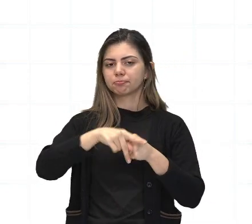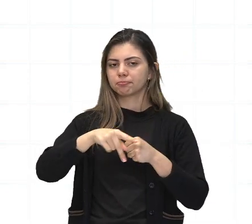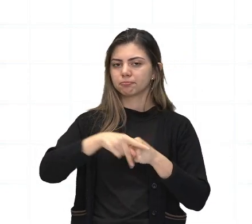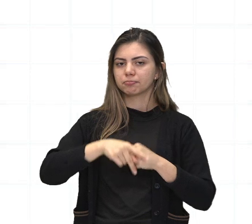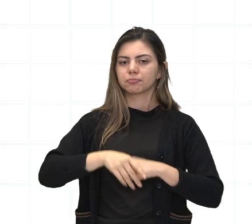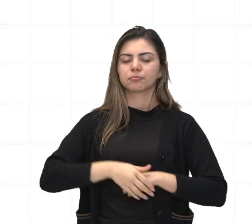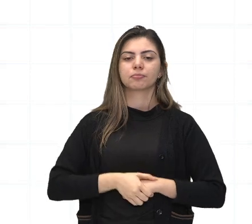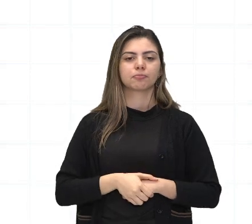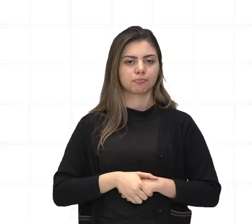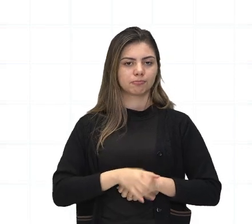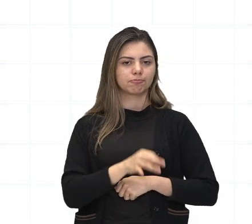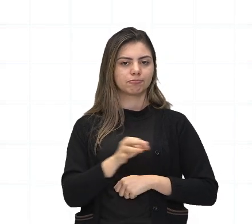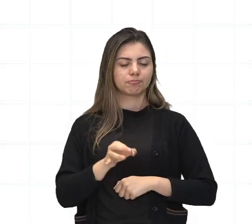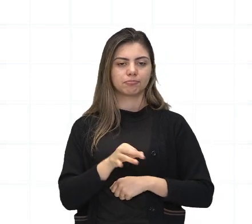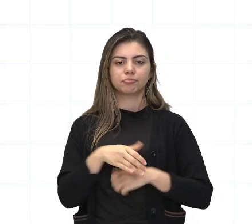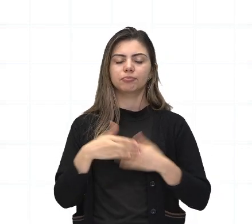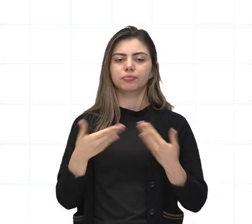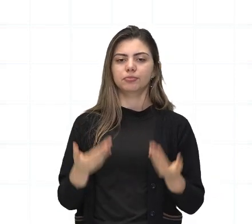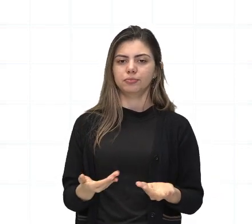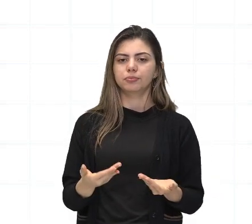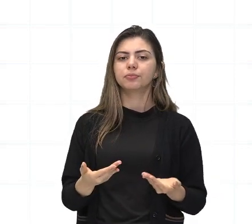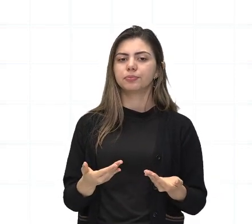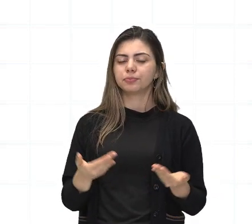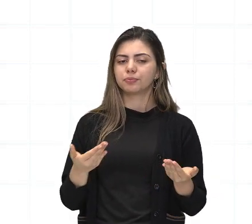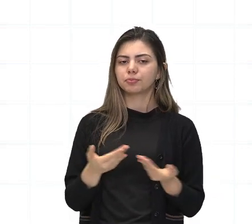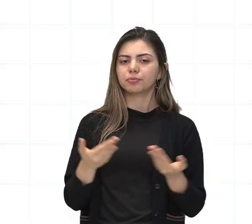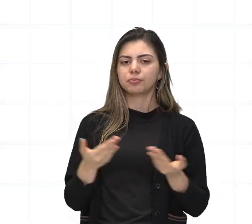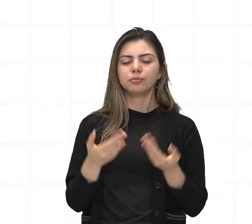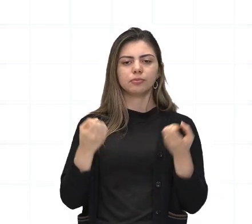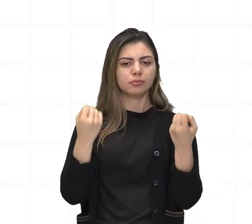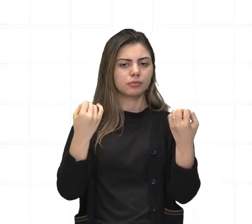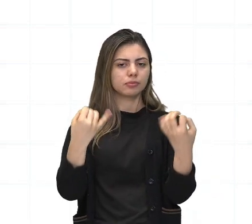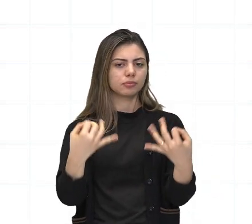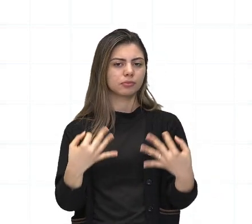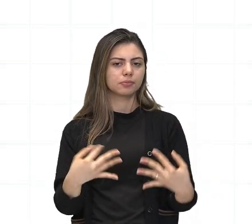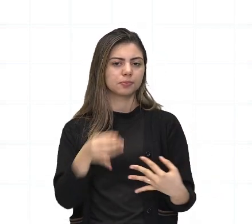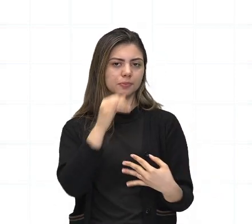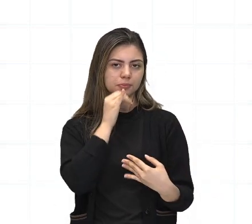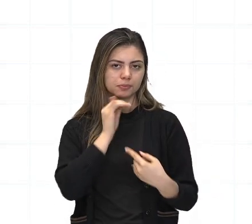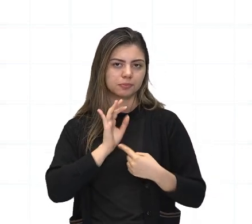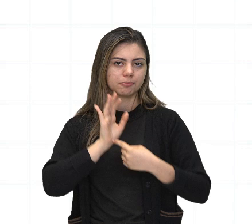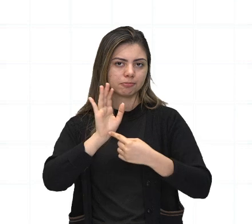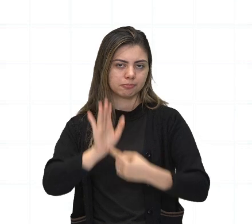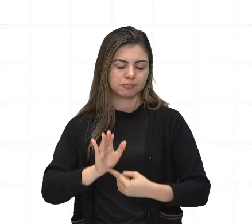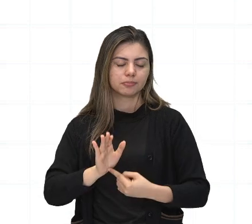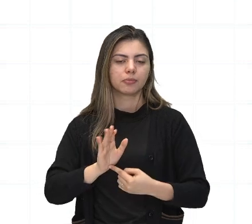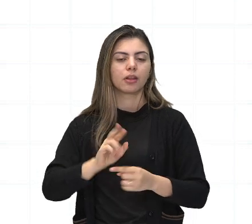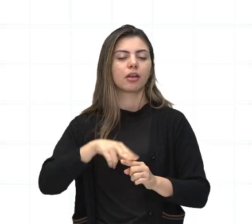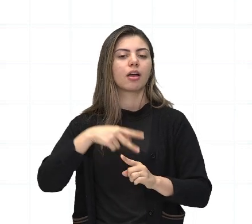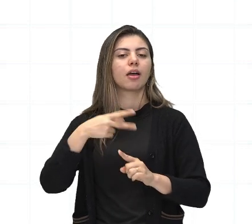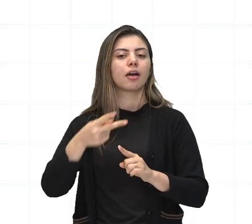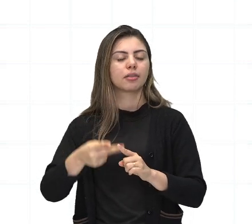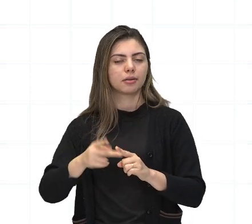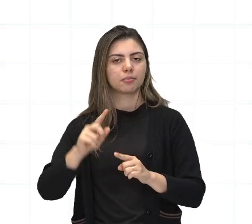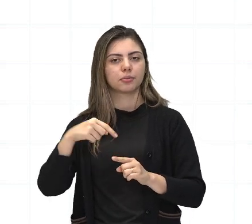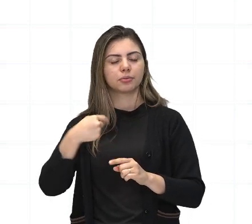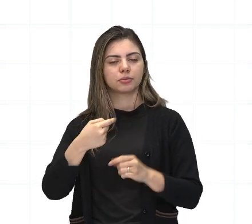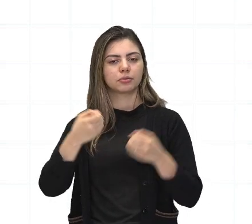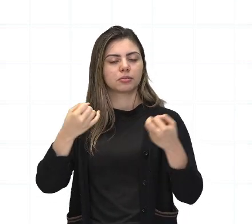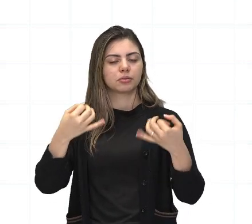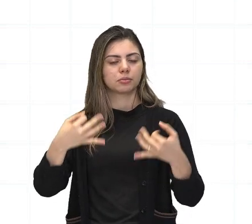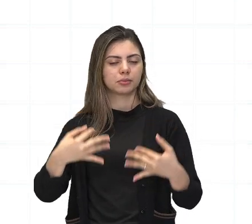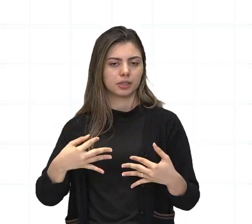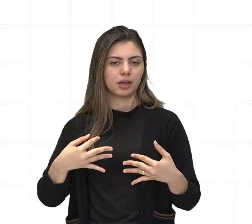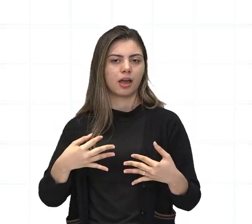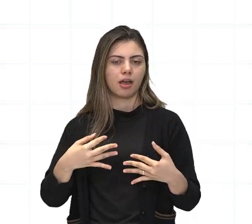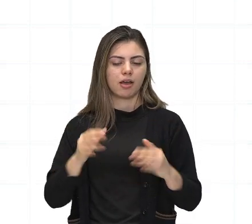pronome, certo? Colocando, situando um exemplo. E depois disso, a gente vai